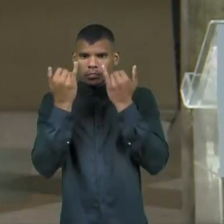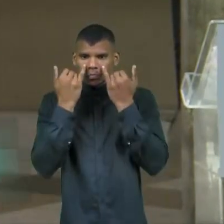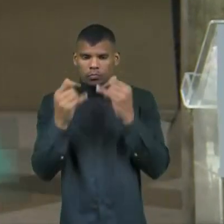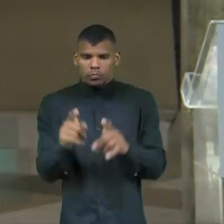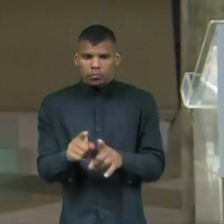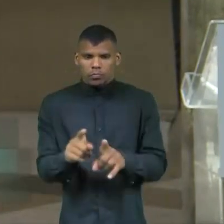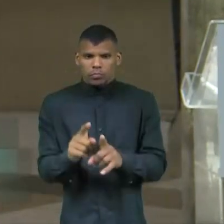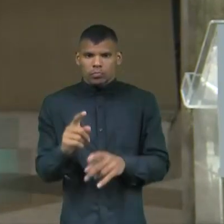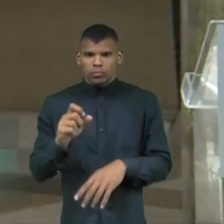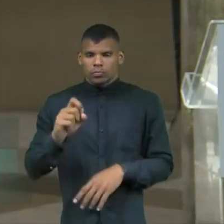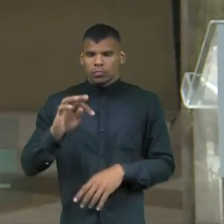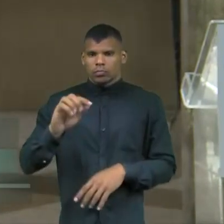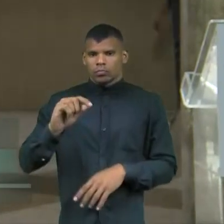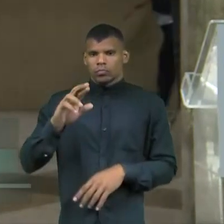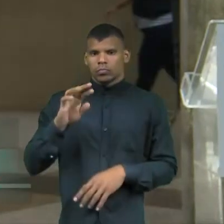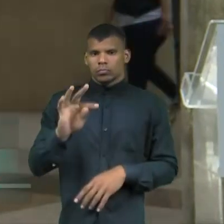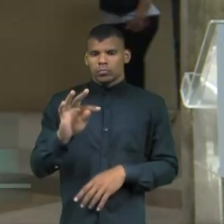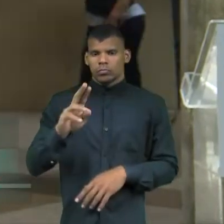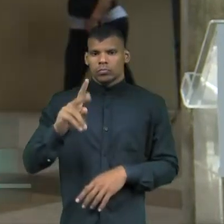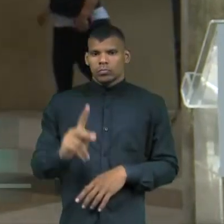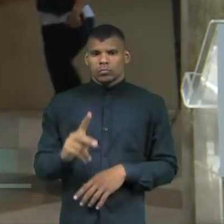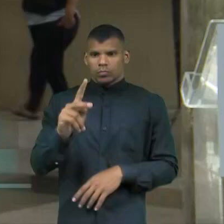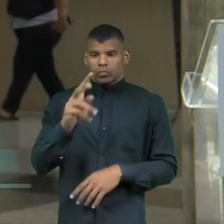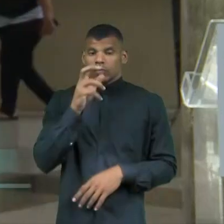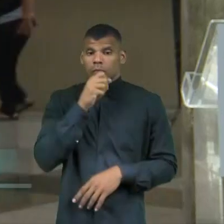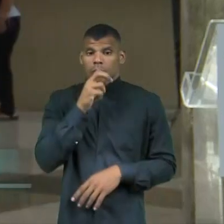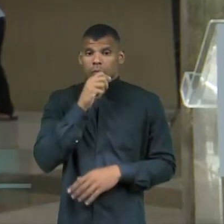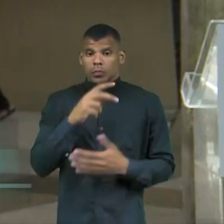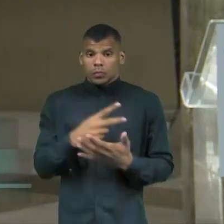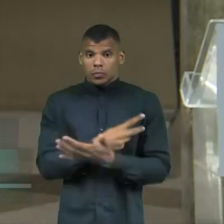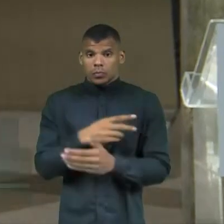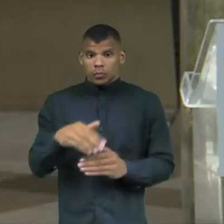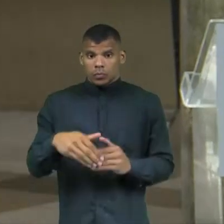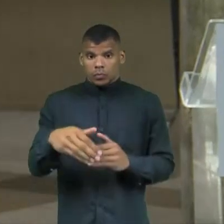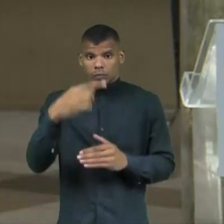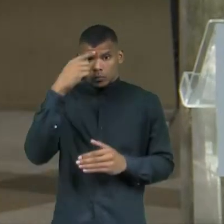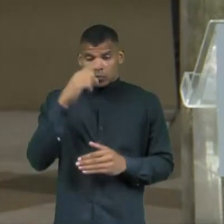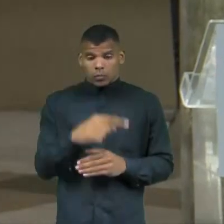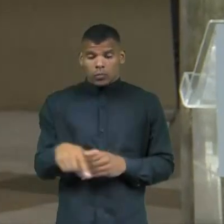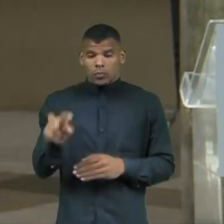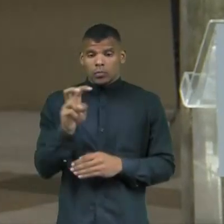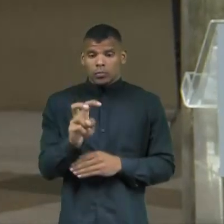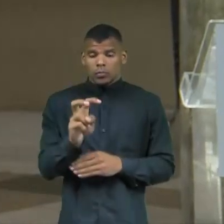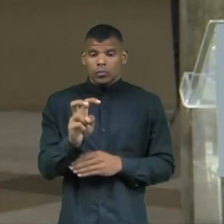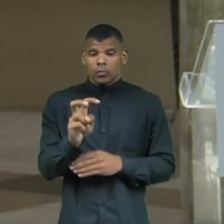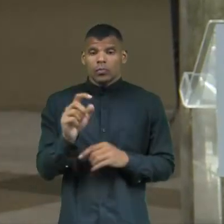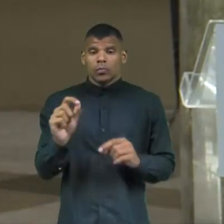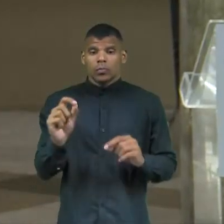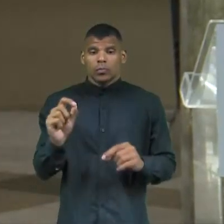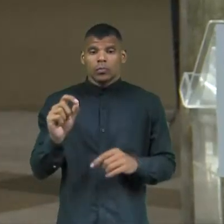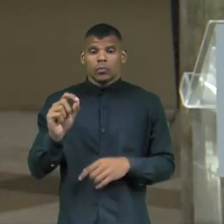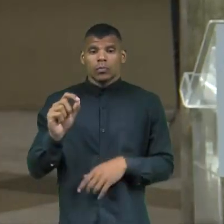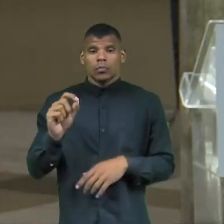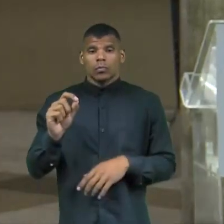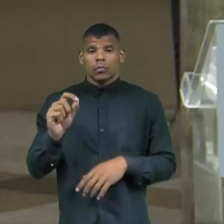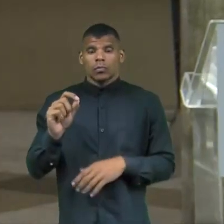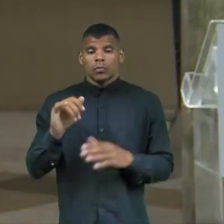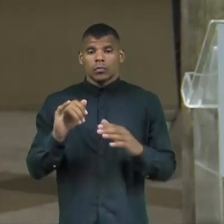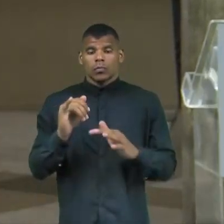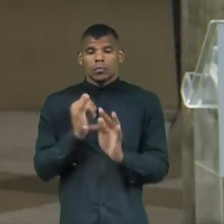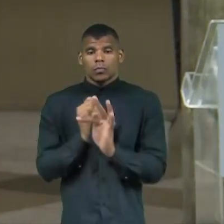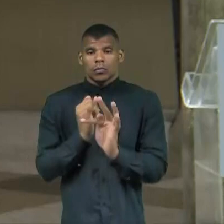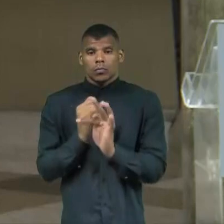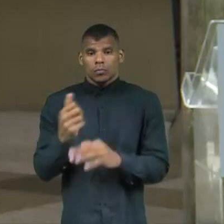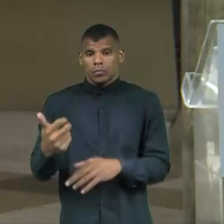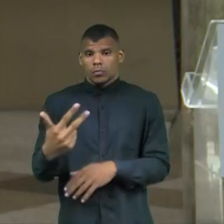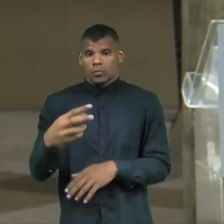das startups. Tem um evento que vai acontecer sábado agora, dia 25, lá no Departamento de Educação do Instituto Federal, ali na 13 de